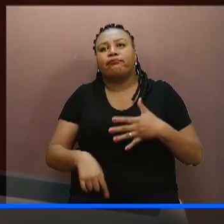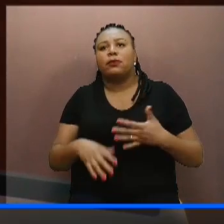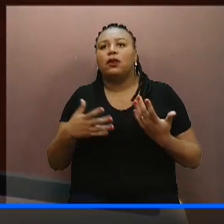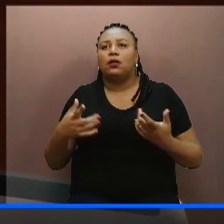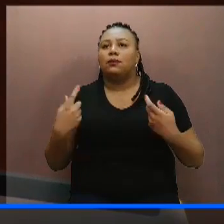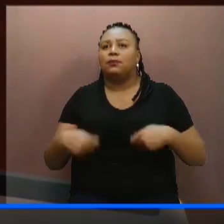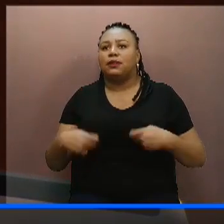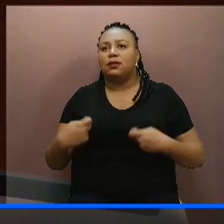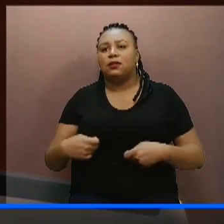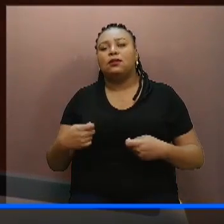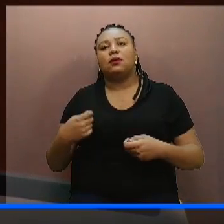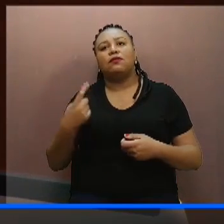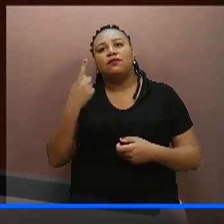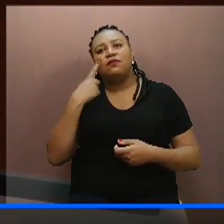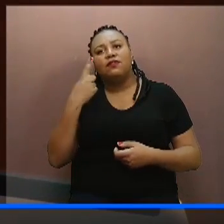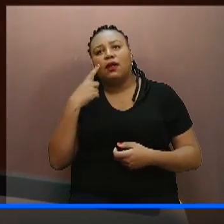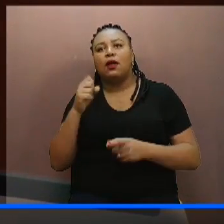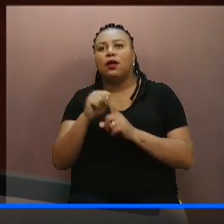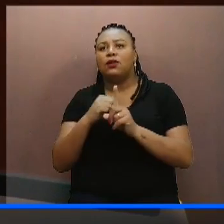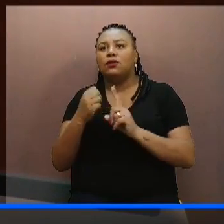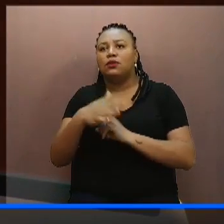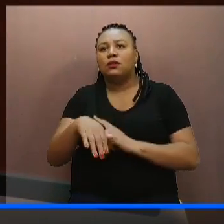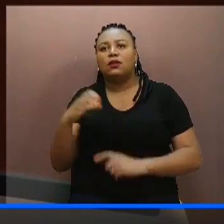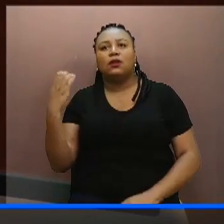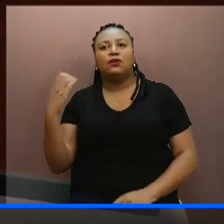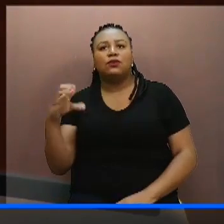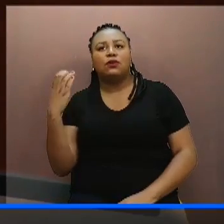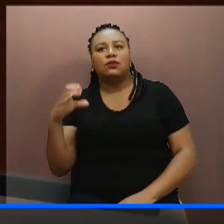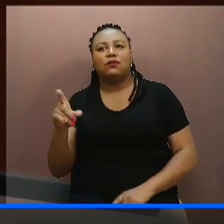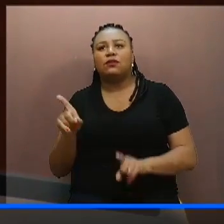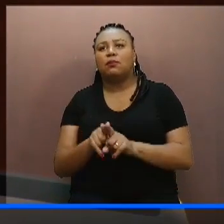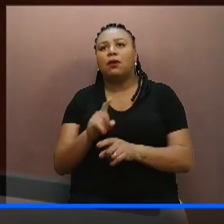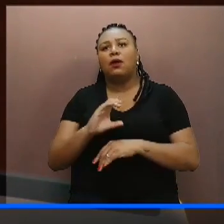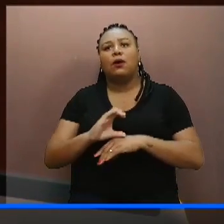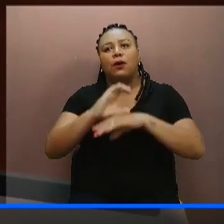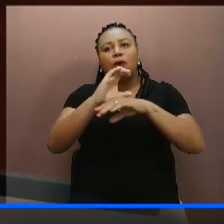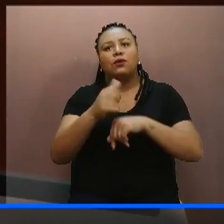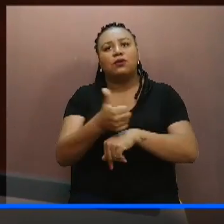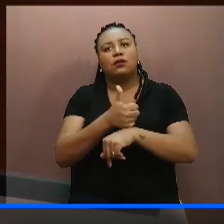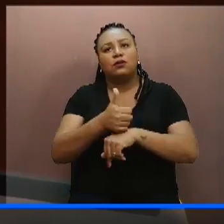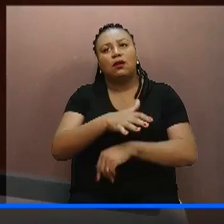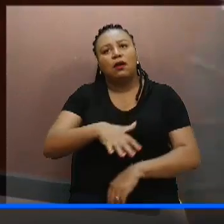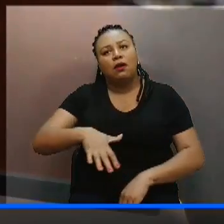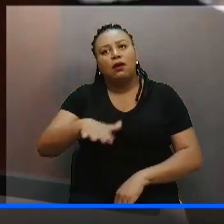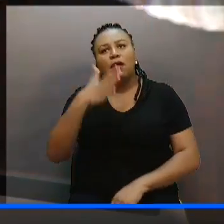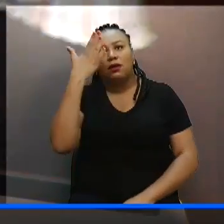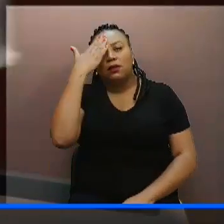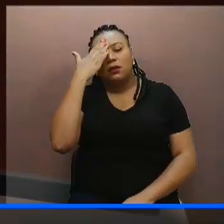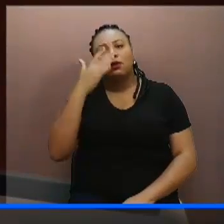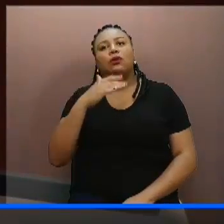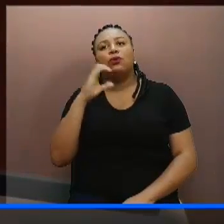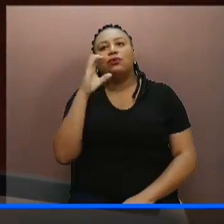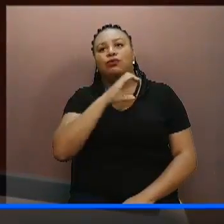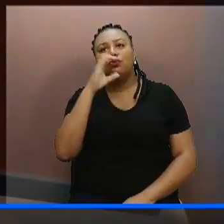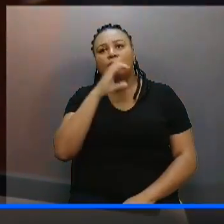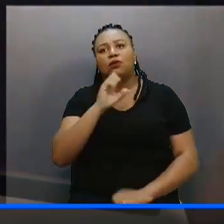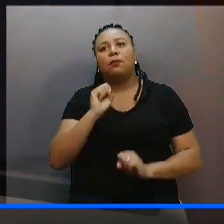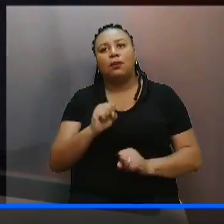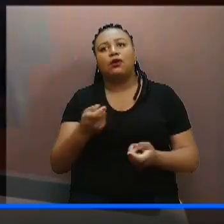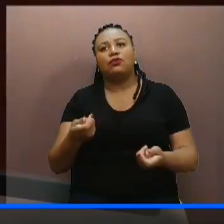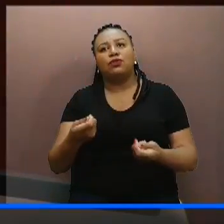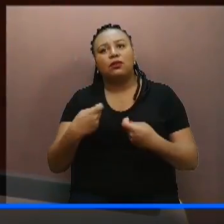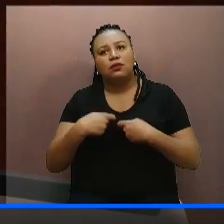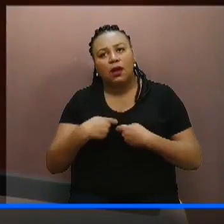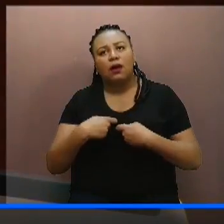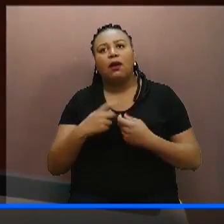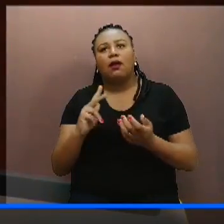necessitando que sejam ouvidas as sociedades científicas e os conselhos profissionais da área entendendo que o regime de urgência pode acarretar